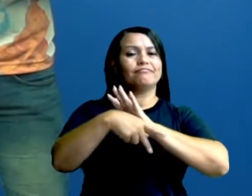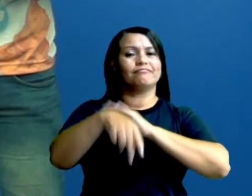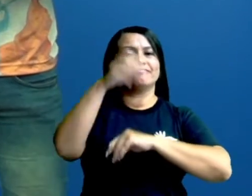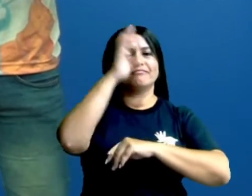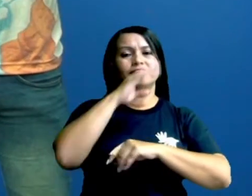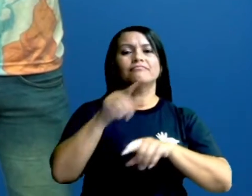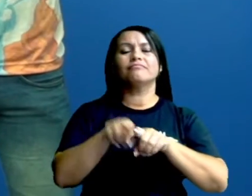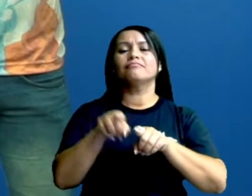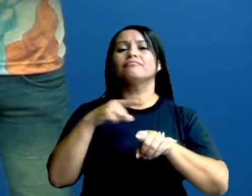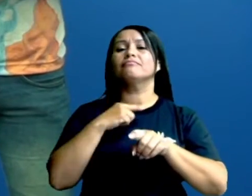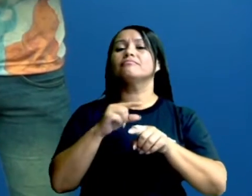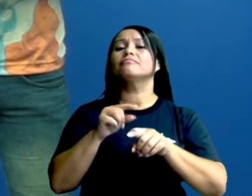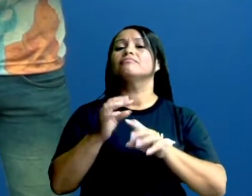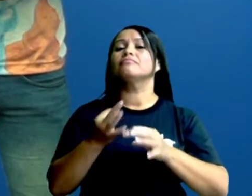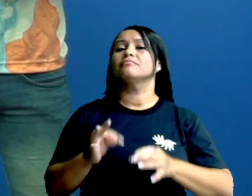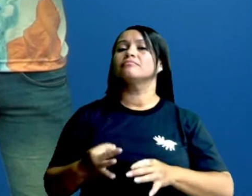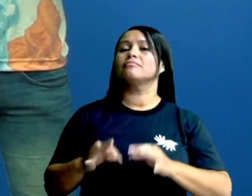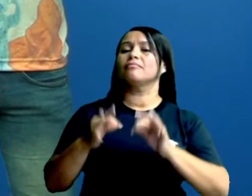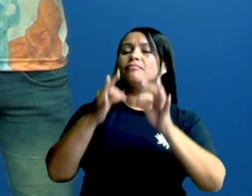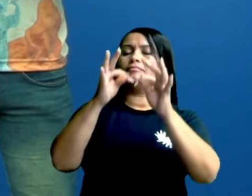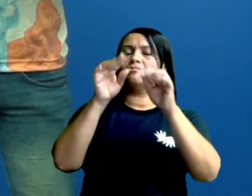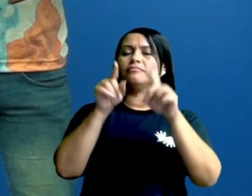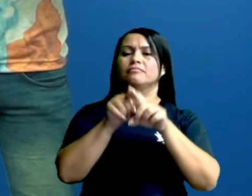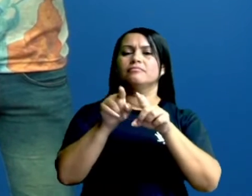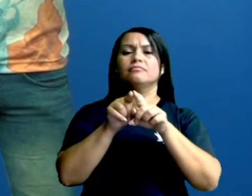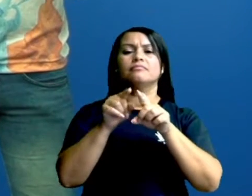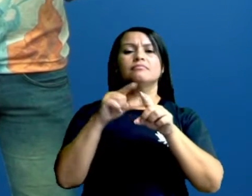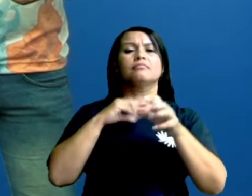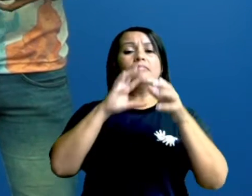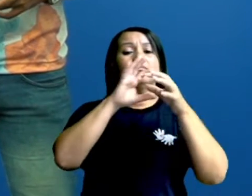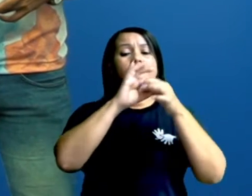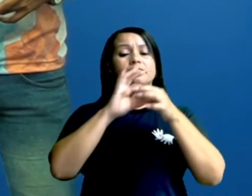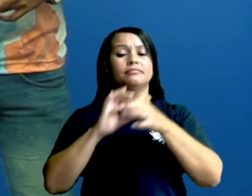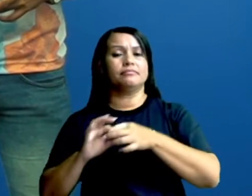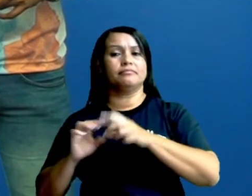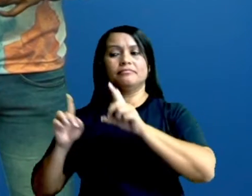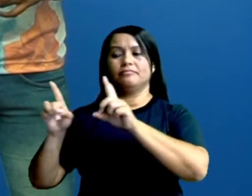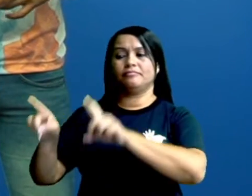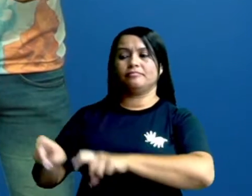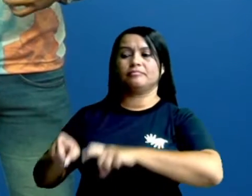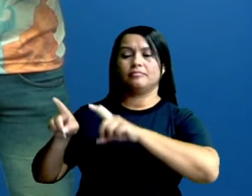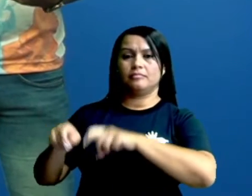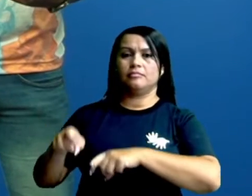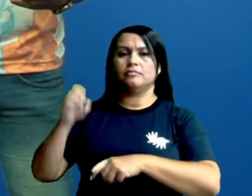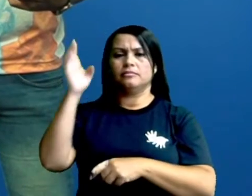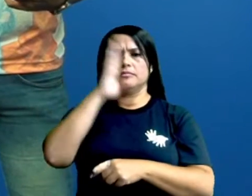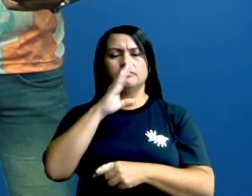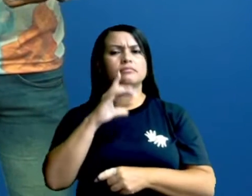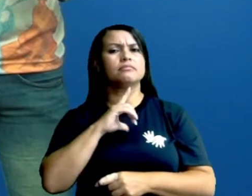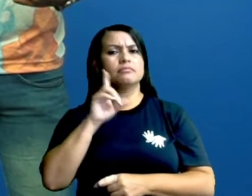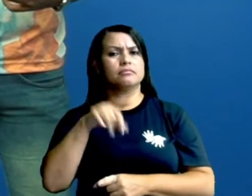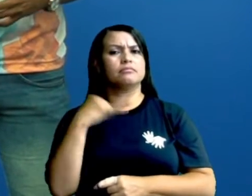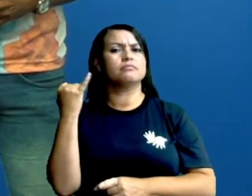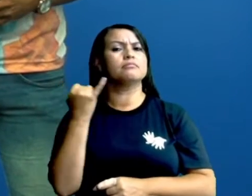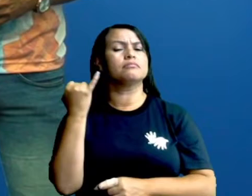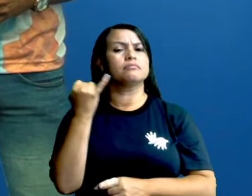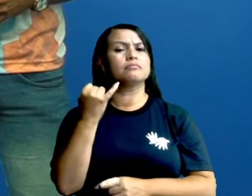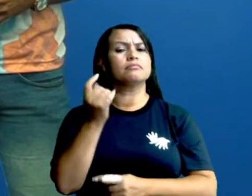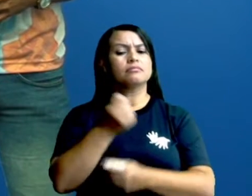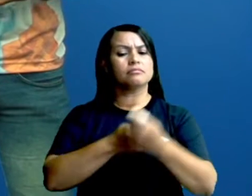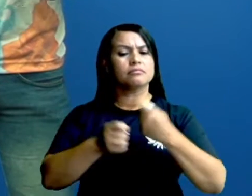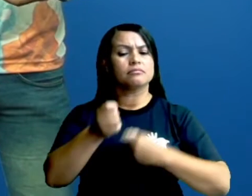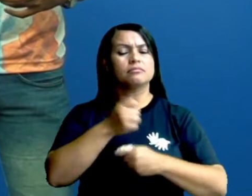muita tecnologia, né? Ou seja, a gente tem aí o contexto agrícola do Brasil sendo muito importante para a nossa